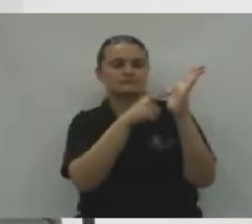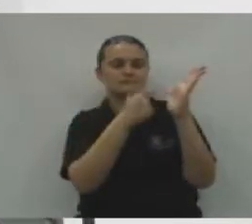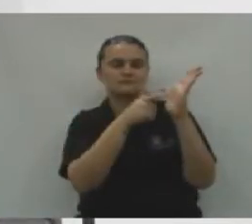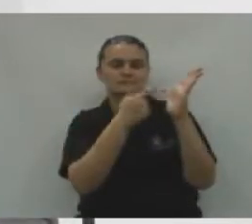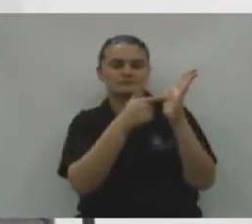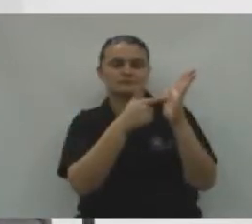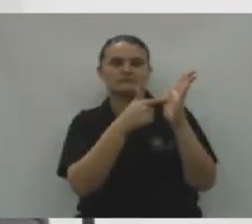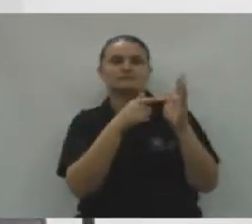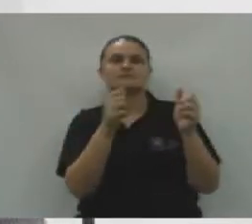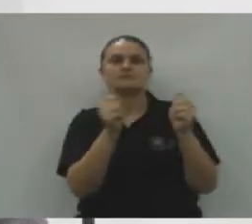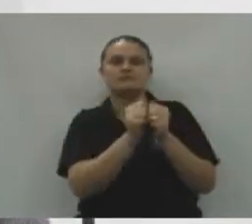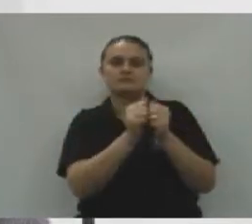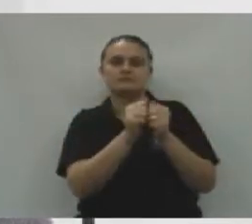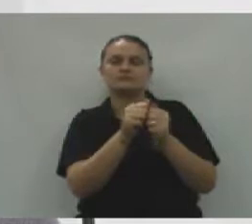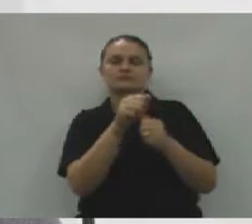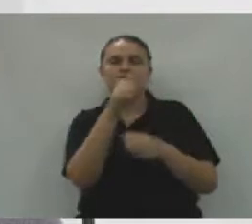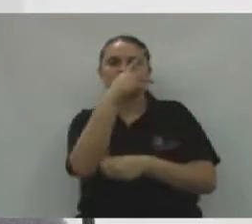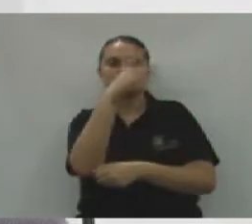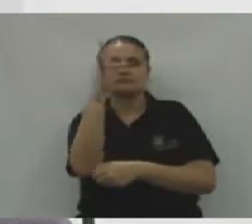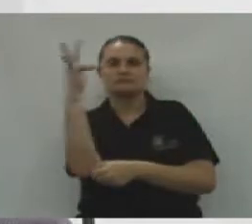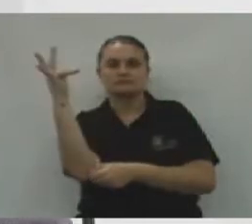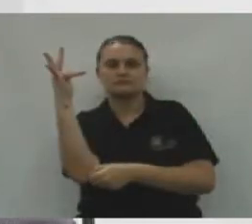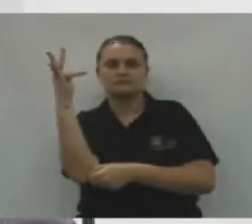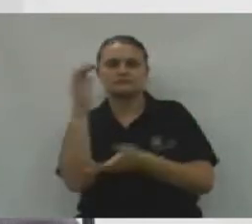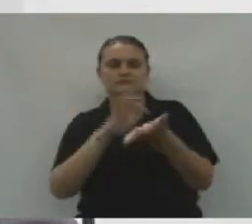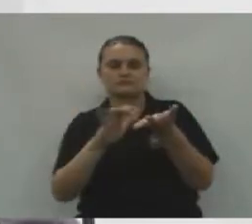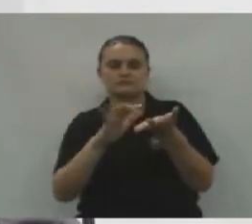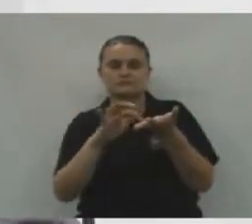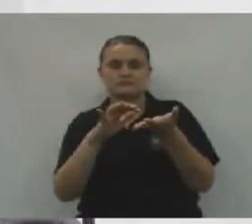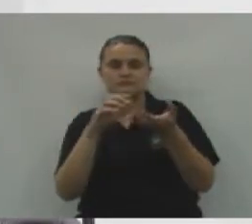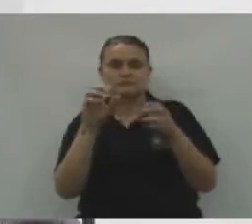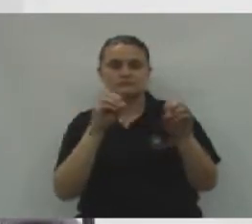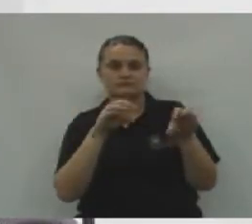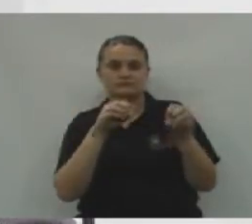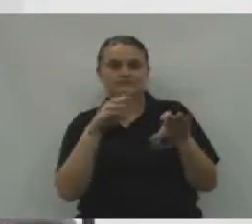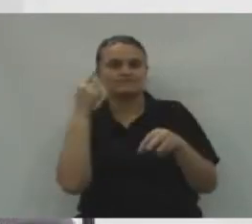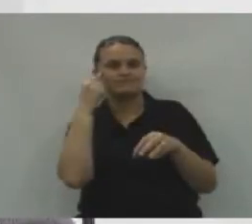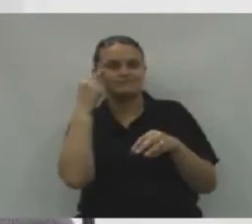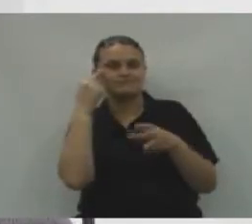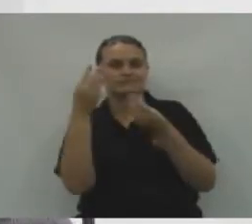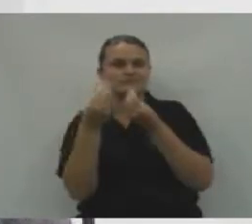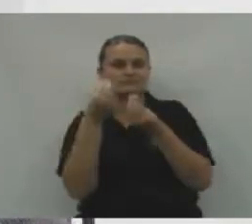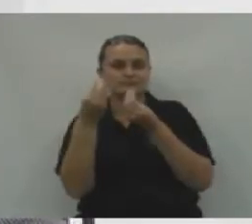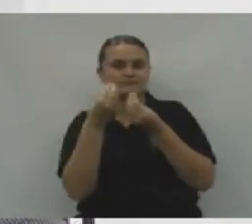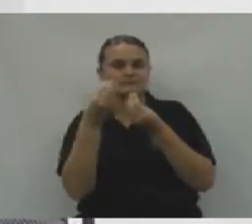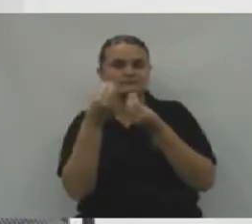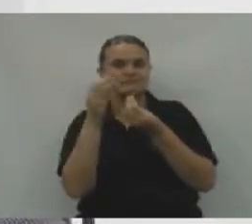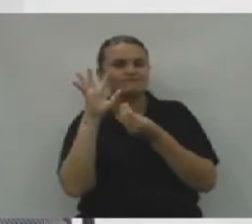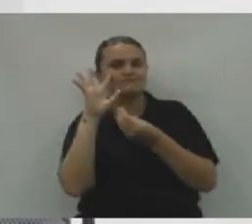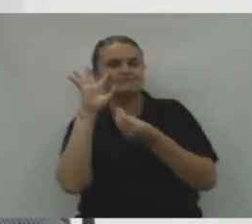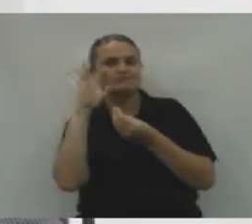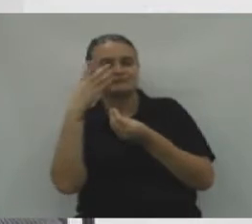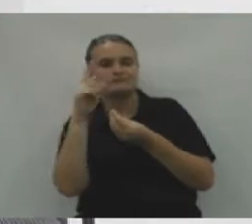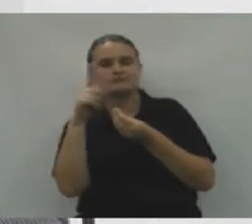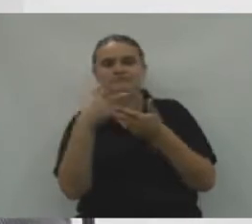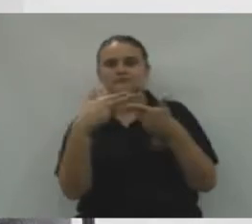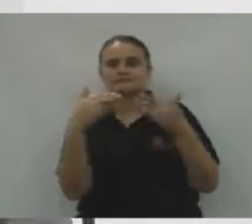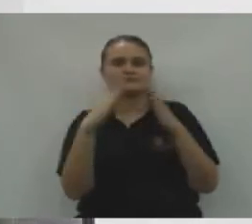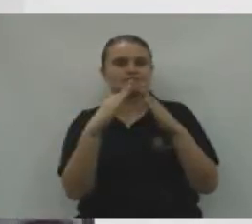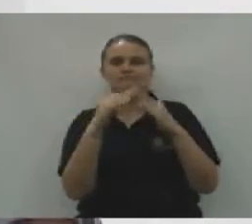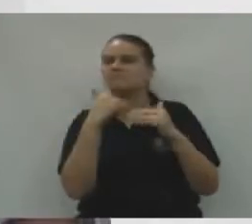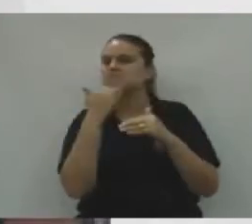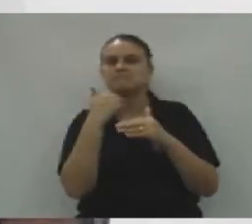da Secretaria de Educação de Paulo Frontin. Vejam vocês que as nossas soluções são todas caseiras, né?